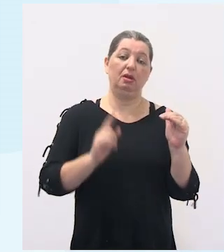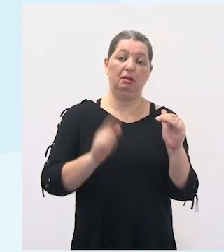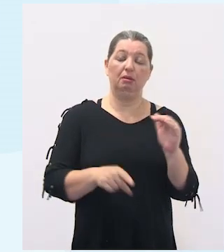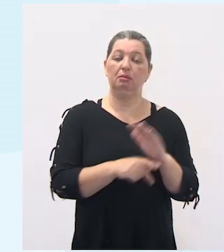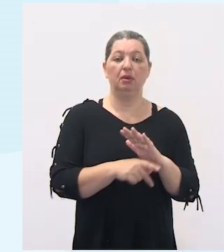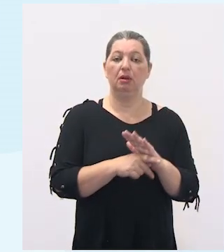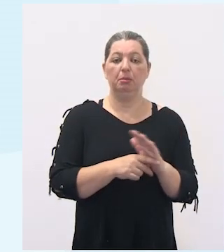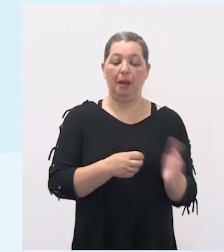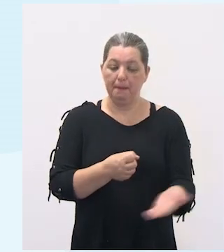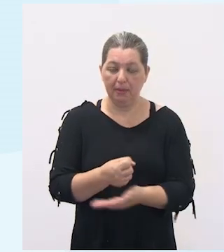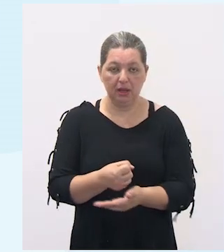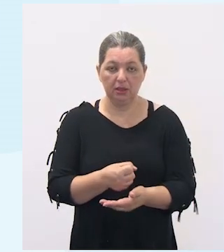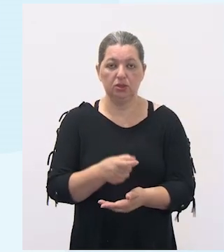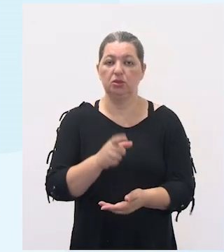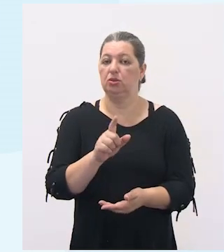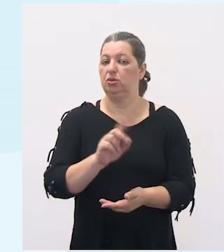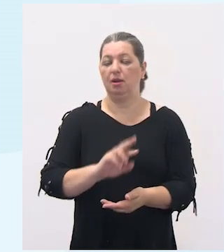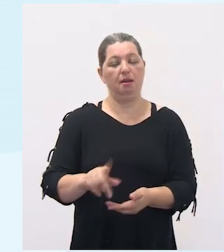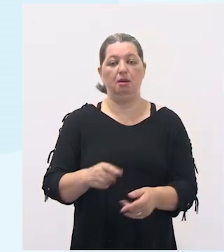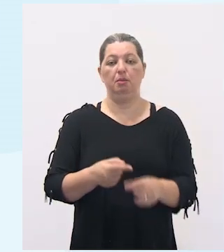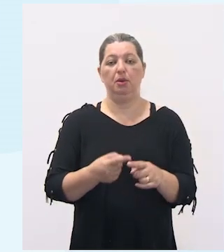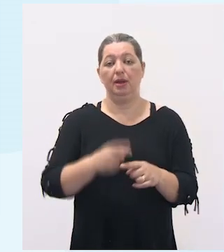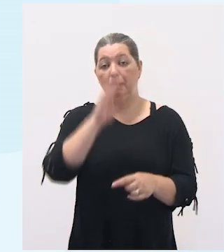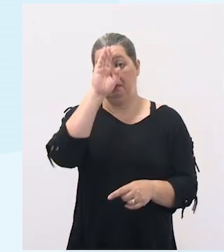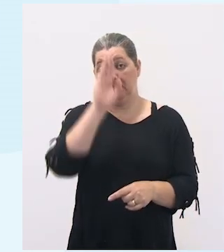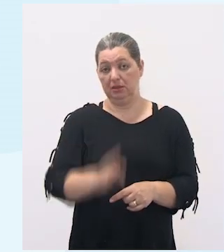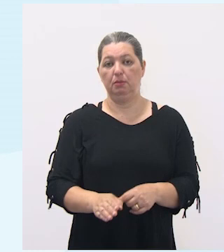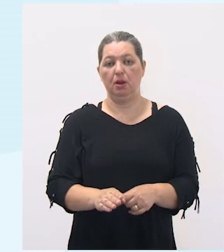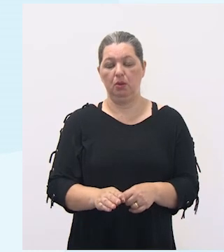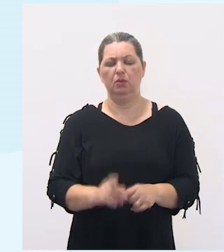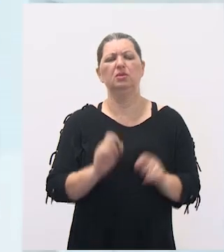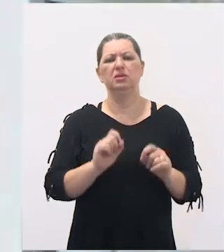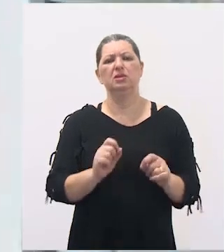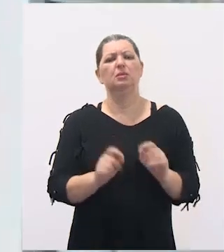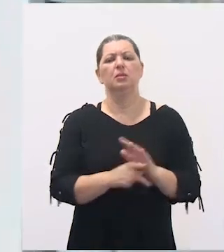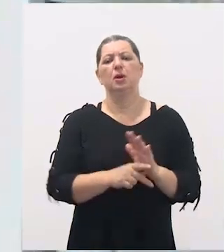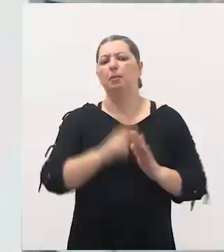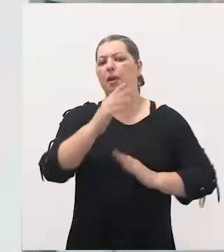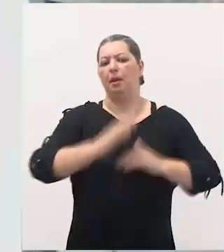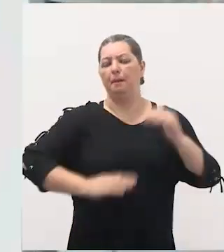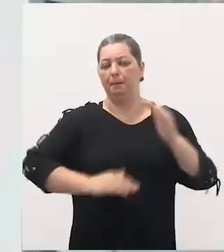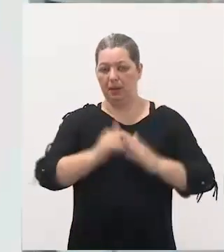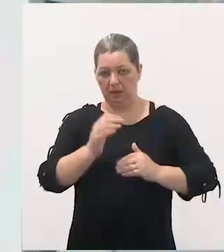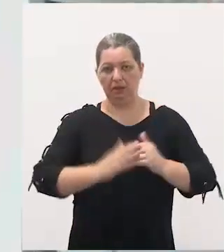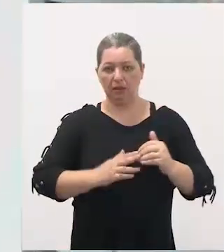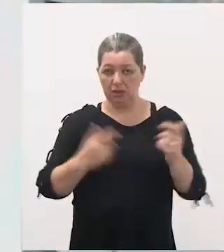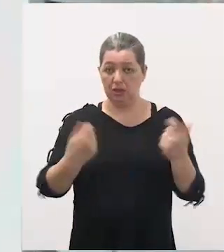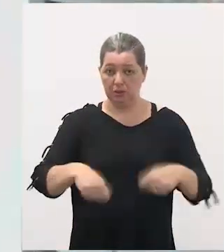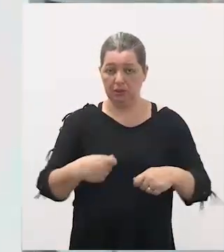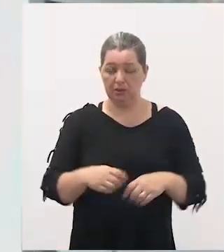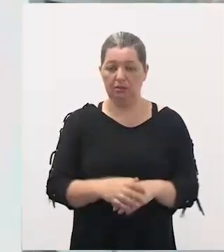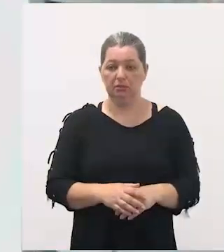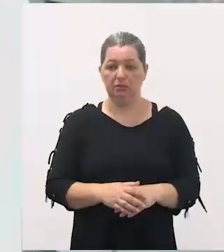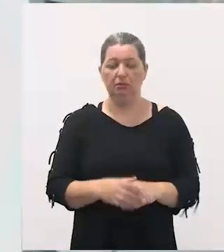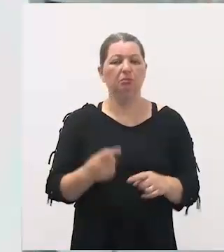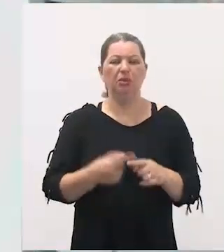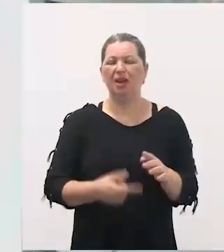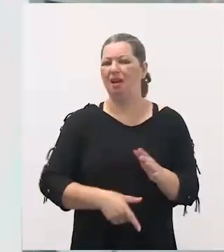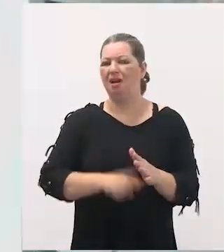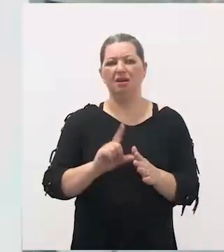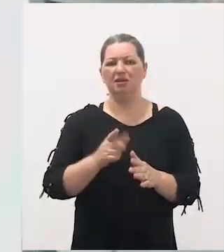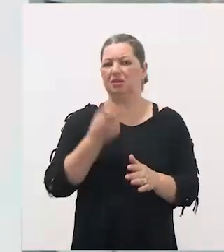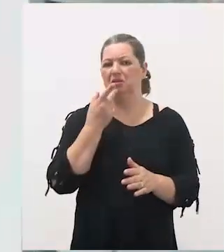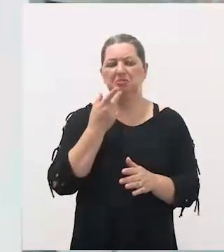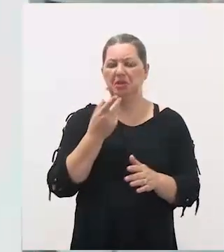não só mínimas, né? Então, se elas são habilidades essenciais, lembrando que antes da pandemia a gente não falava em habilidades